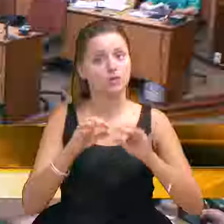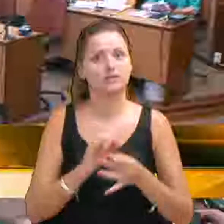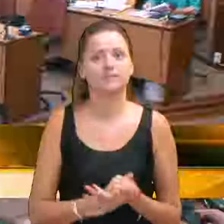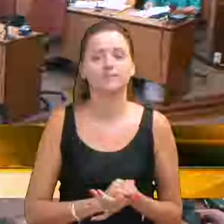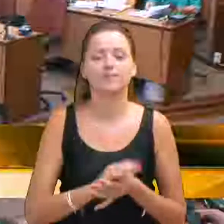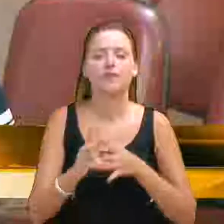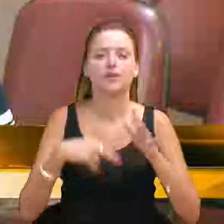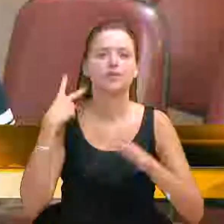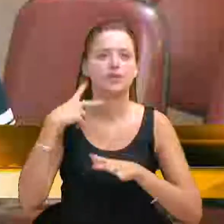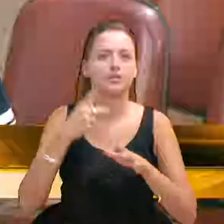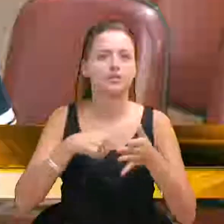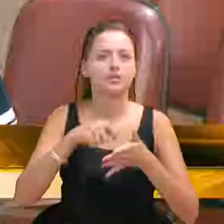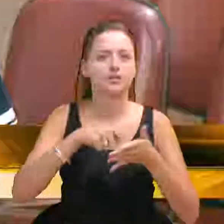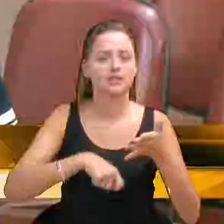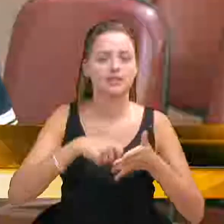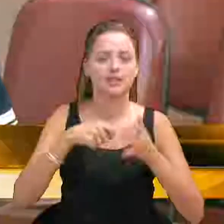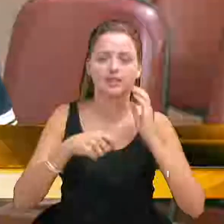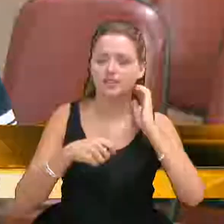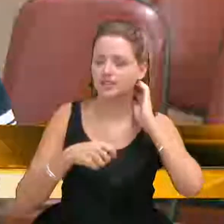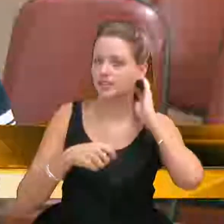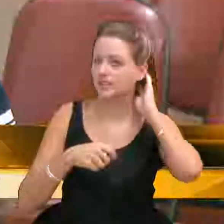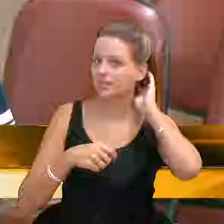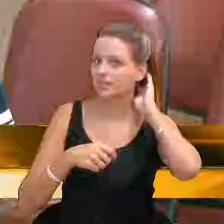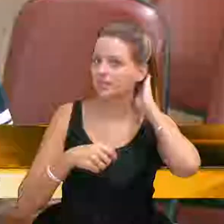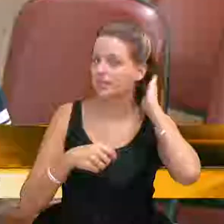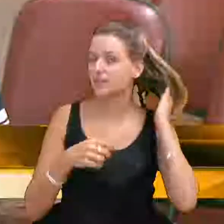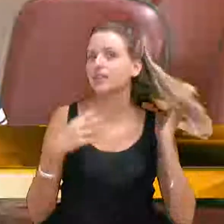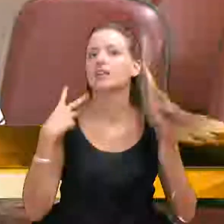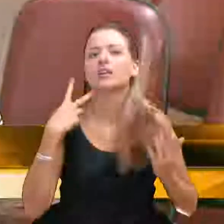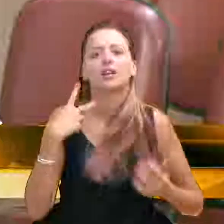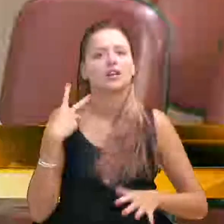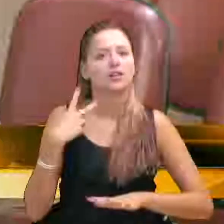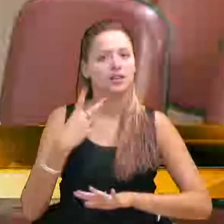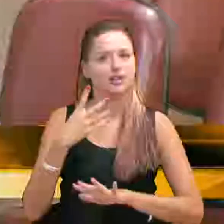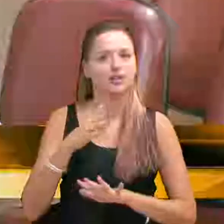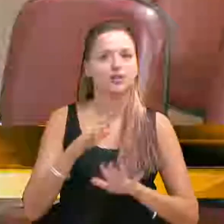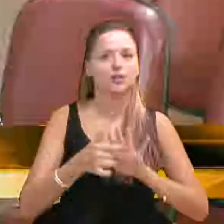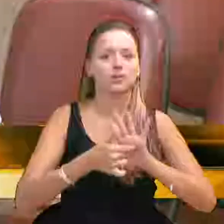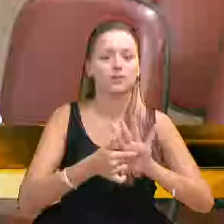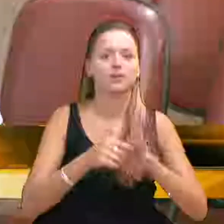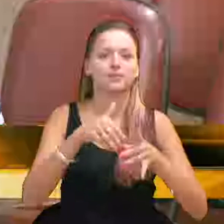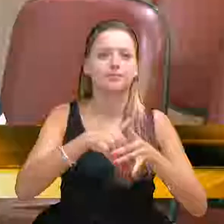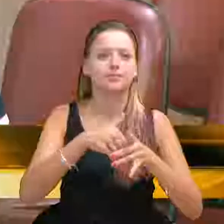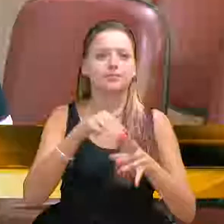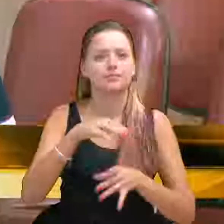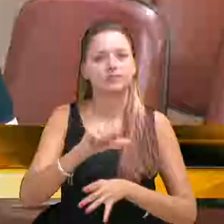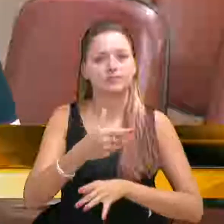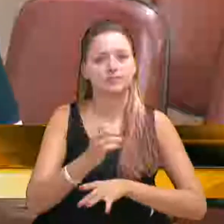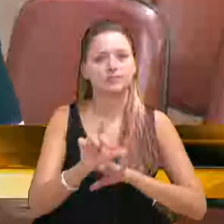presente subscrevem, observadas as disposições regimentais, apresentam moção de repúdio à lei dos faróis